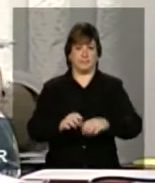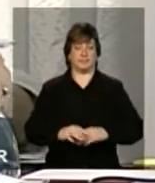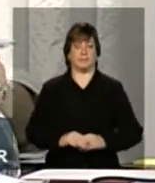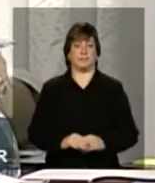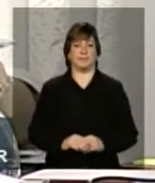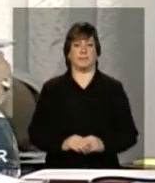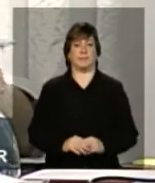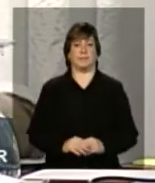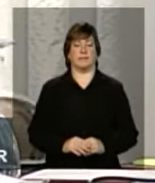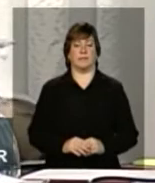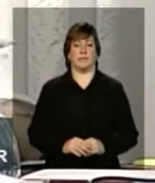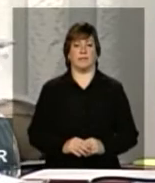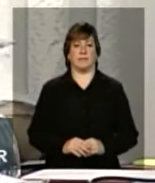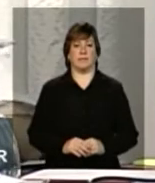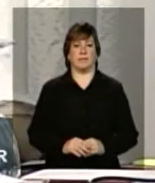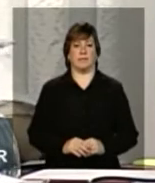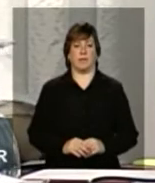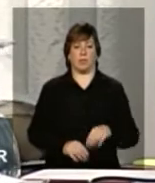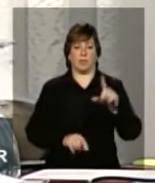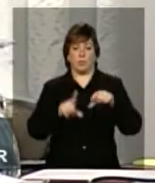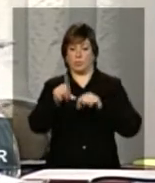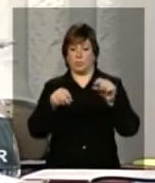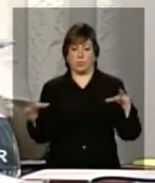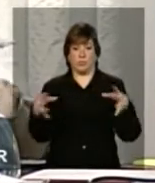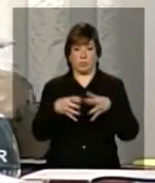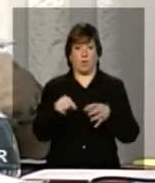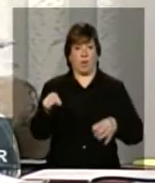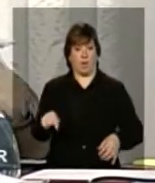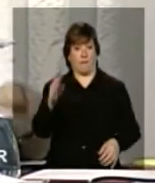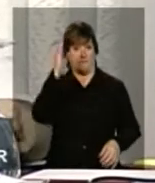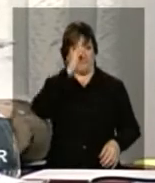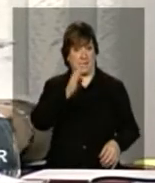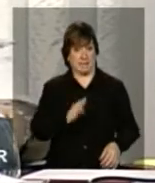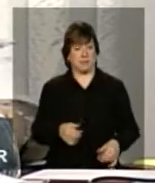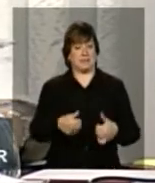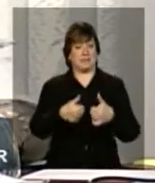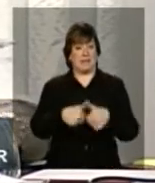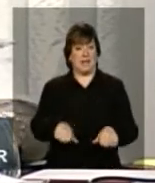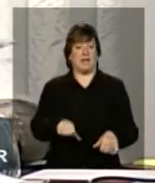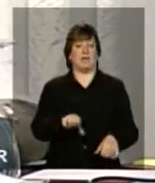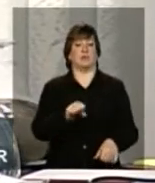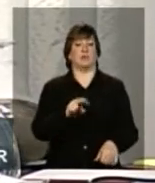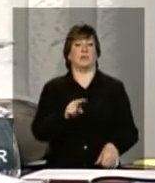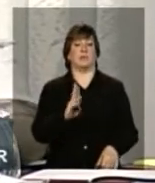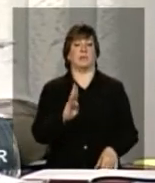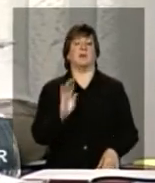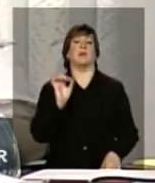a composição. O Brasil estava subrepresentado